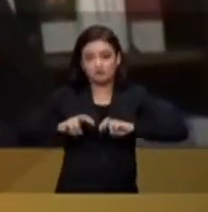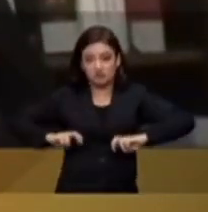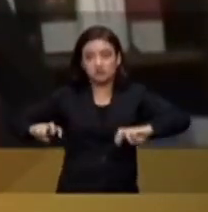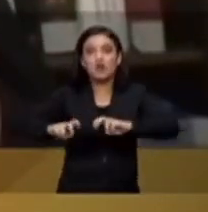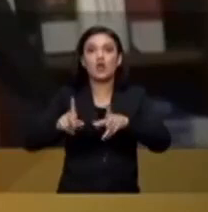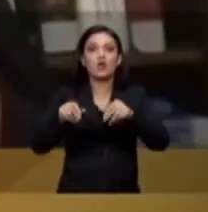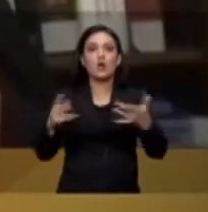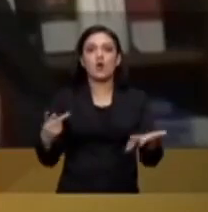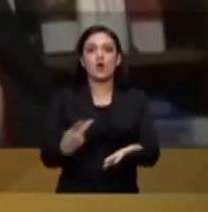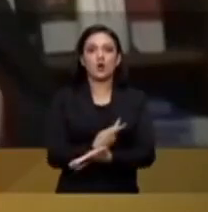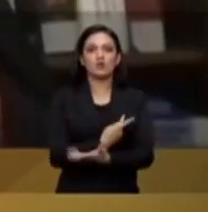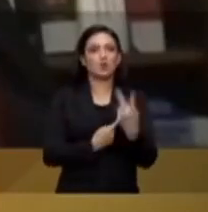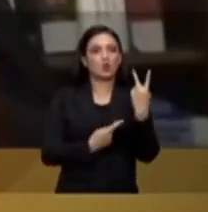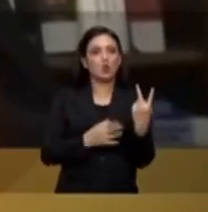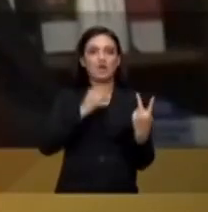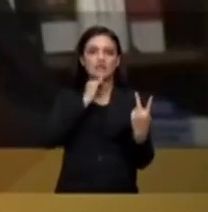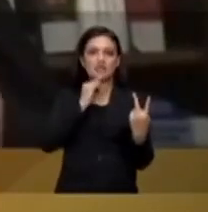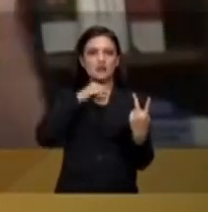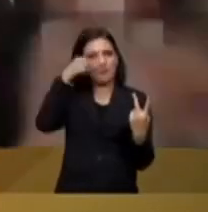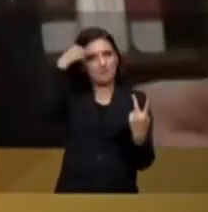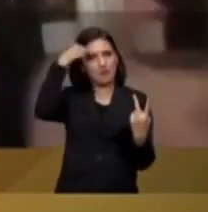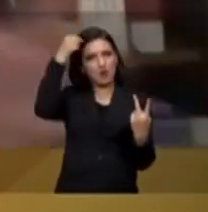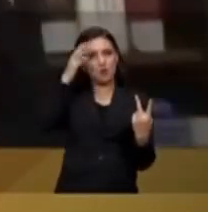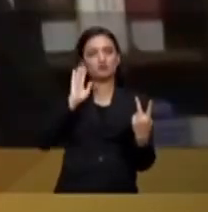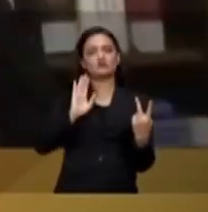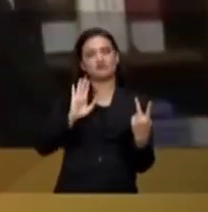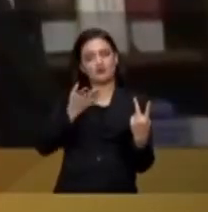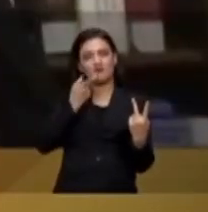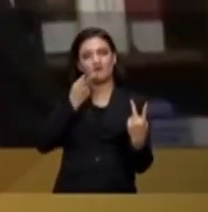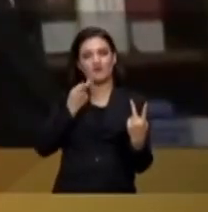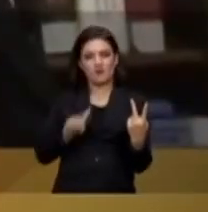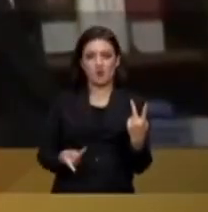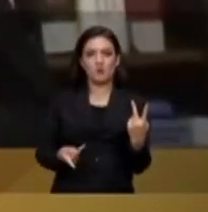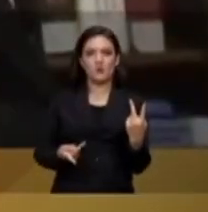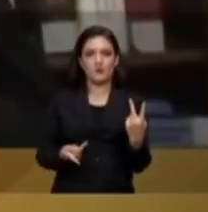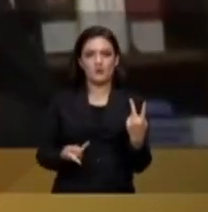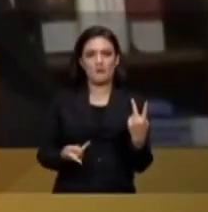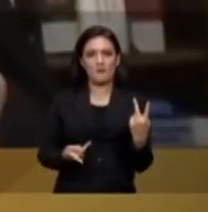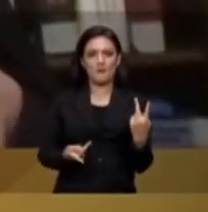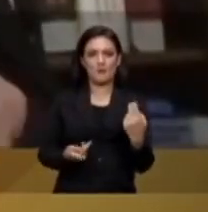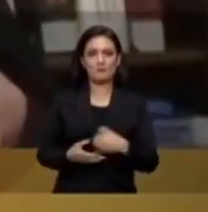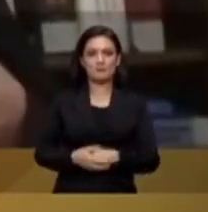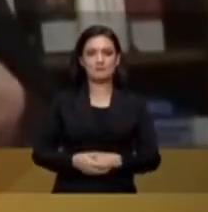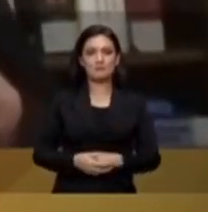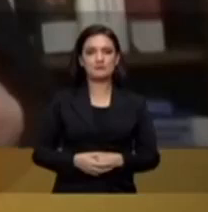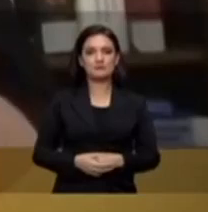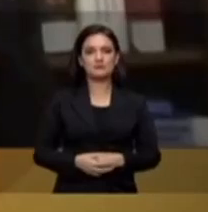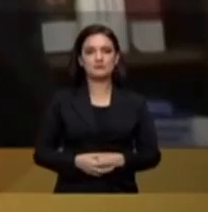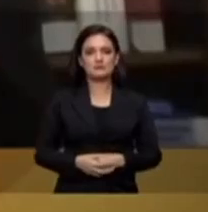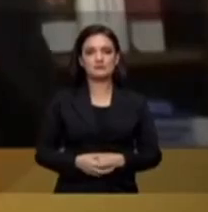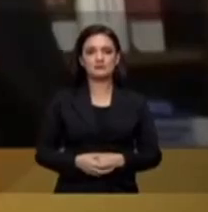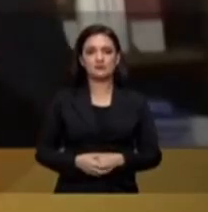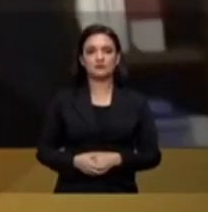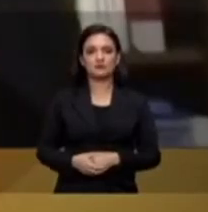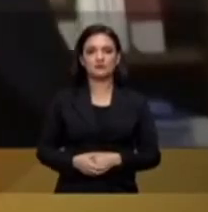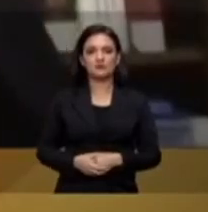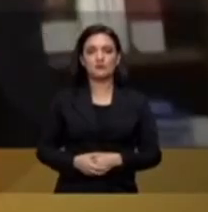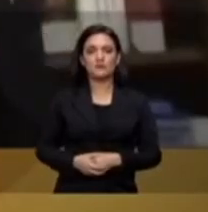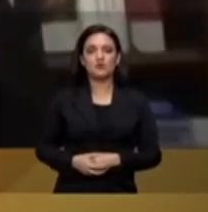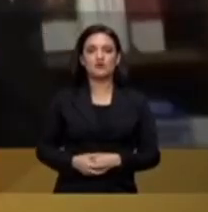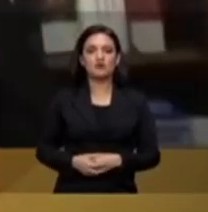dois exemplos que o ministro Barroso, em boa hora, trouxe à colação, que é justamente